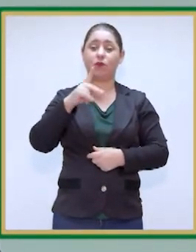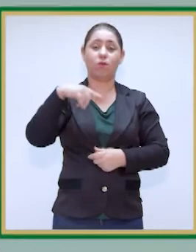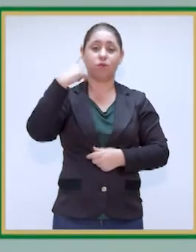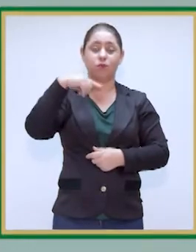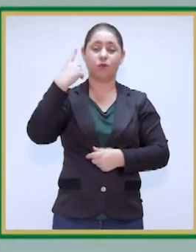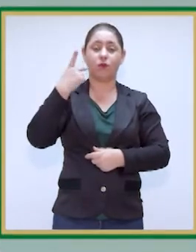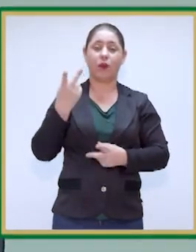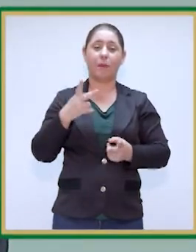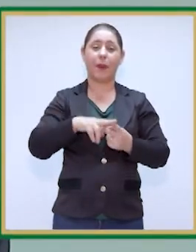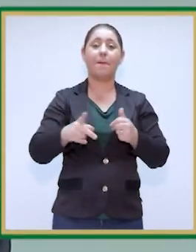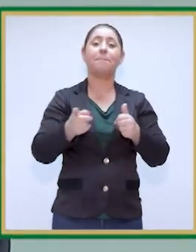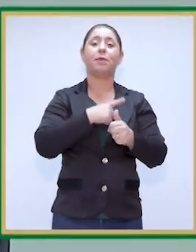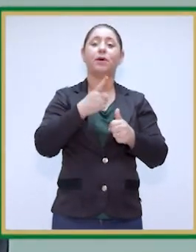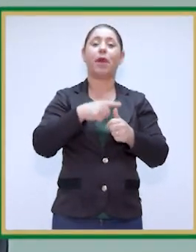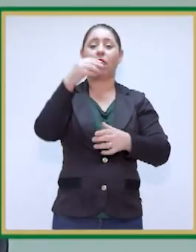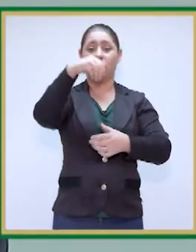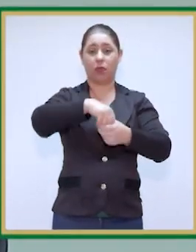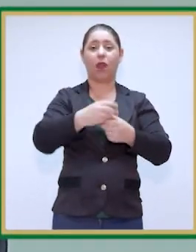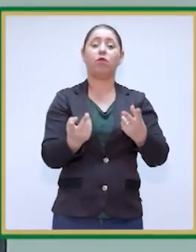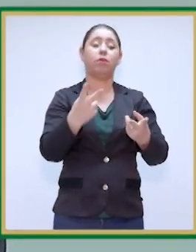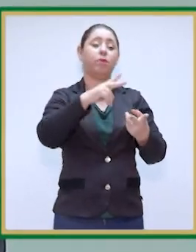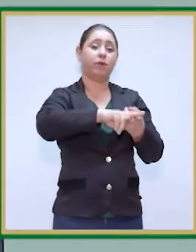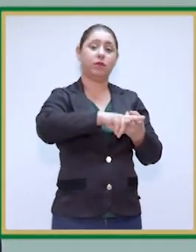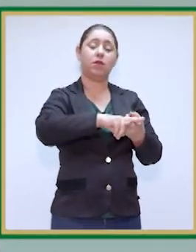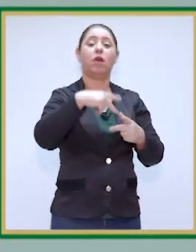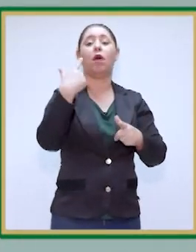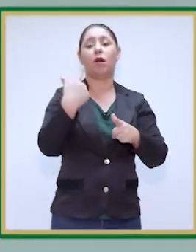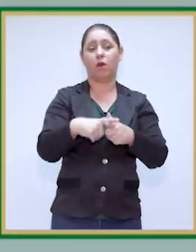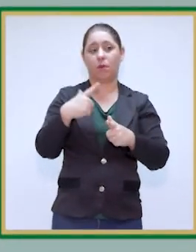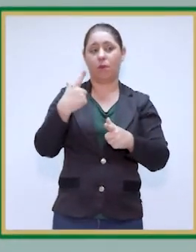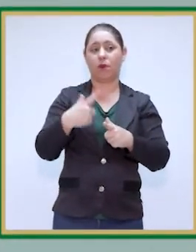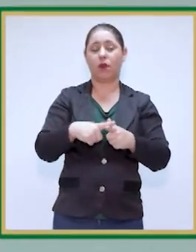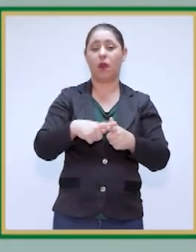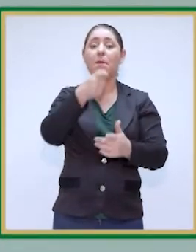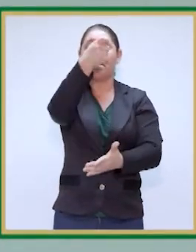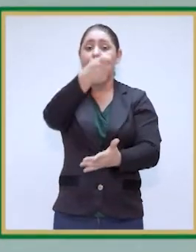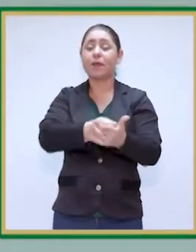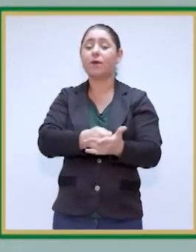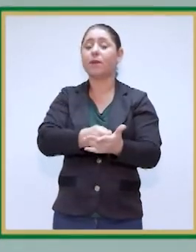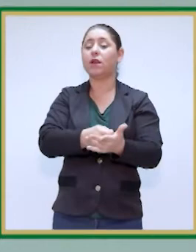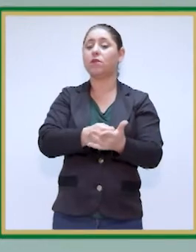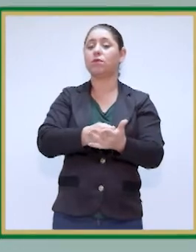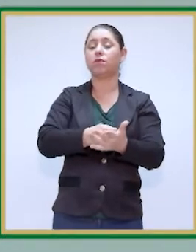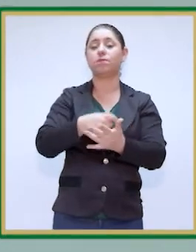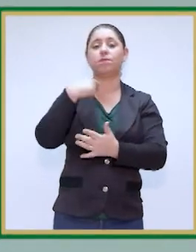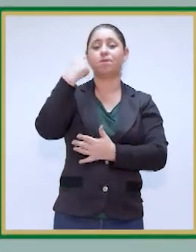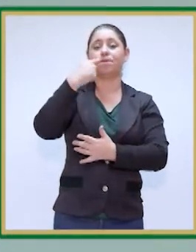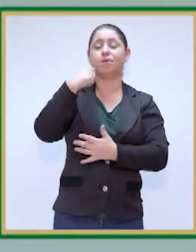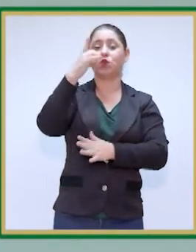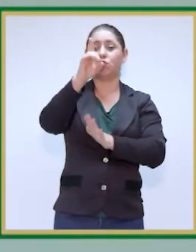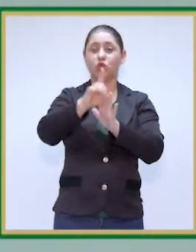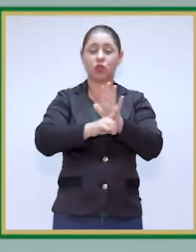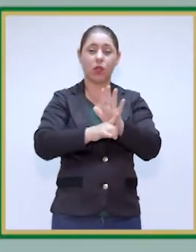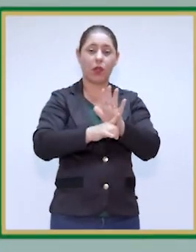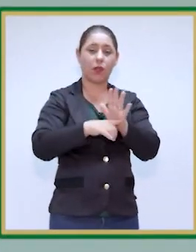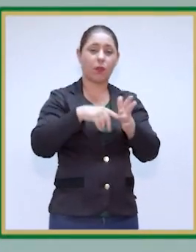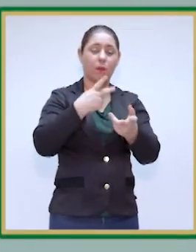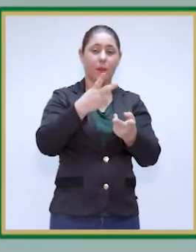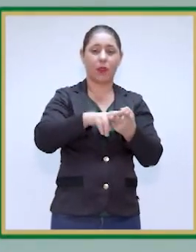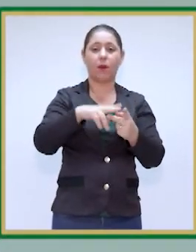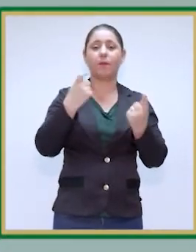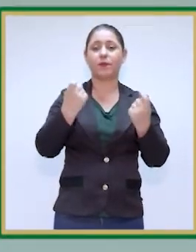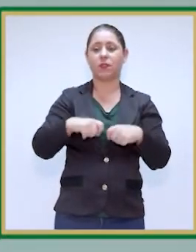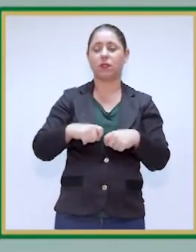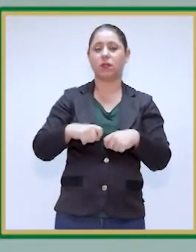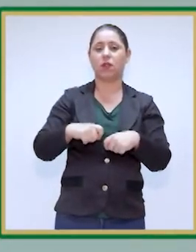Se eu fosse professor do direito penal, a minha primeira aula seria dentro de um presídio. Porque para aplicar o direito penal, e eu acho que esse é um dos